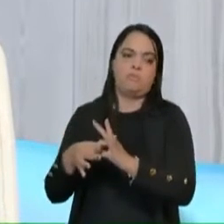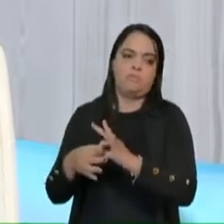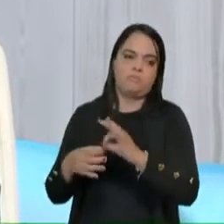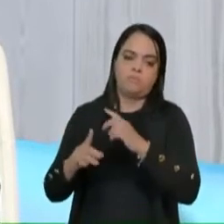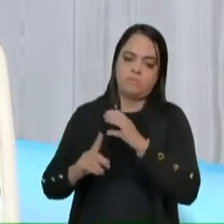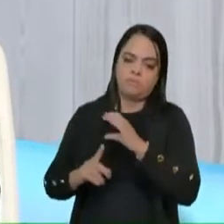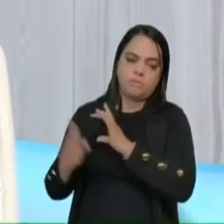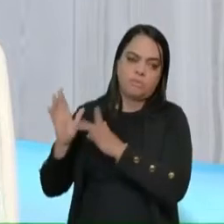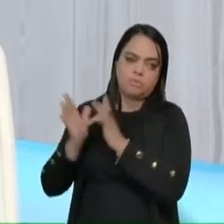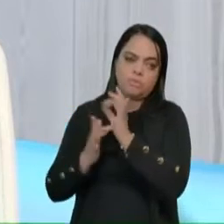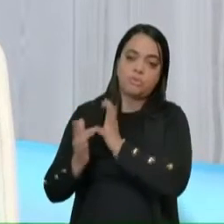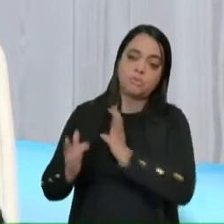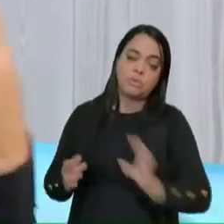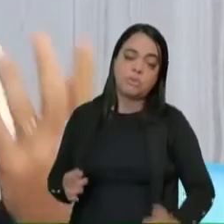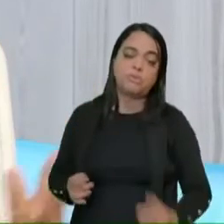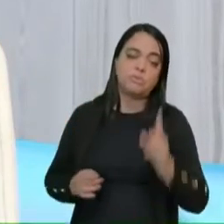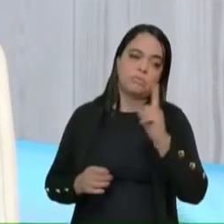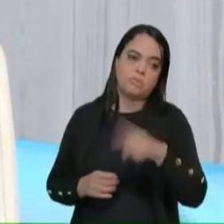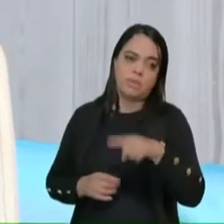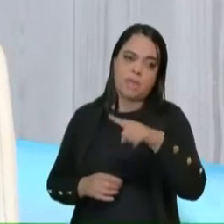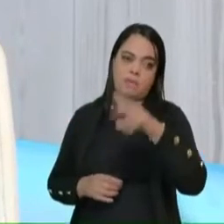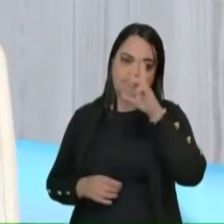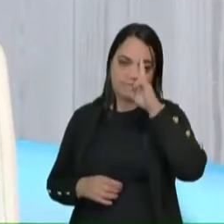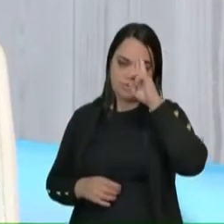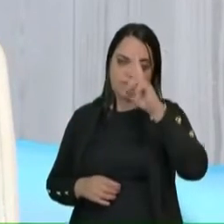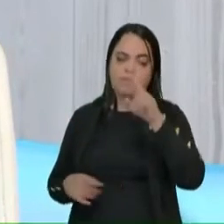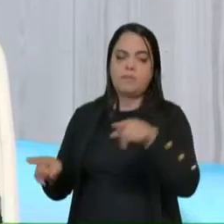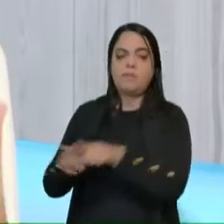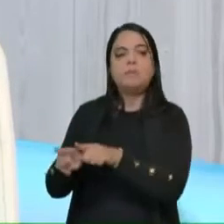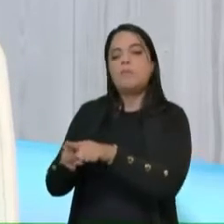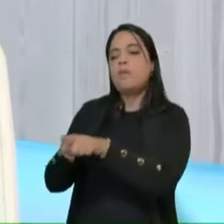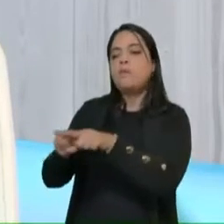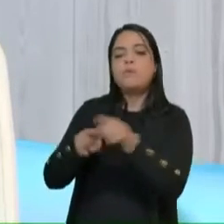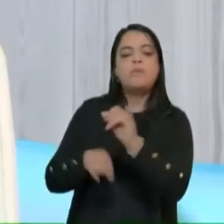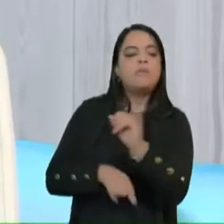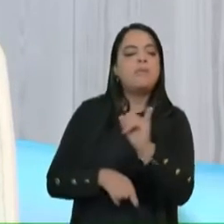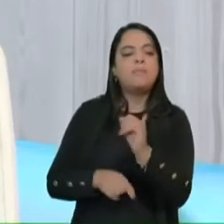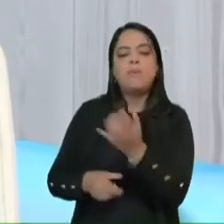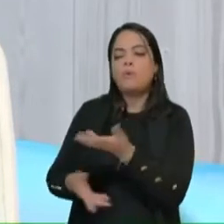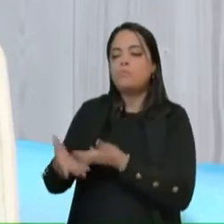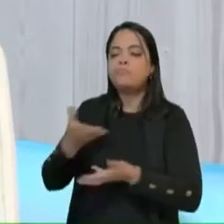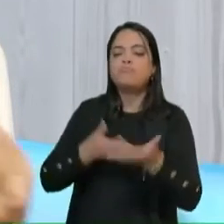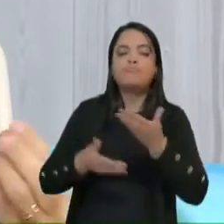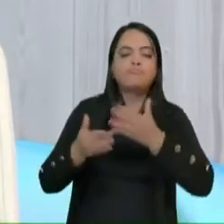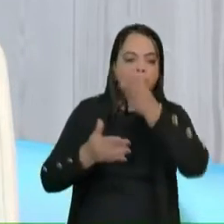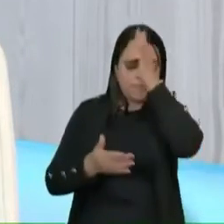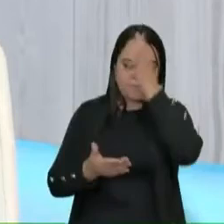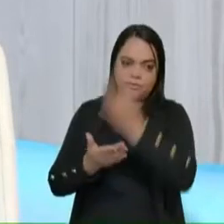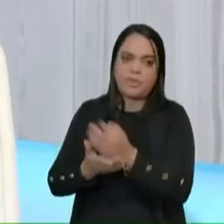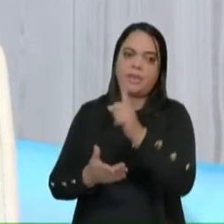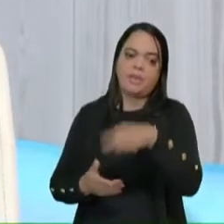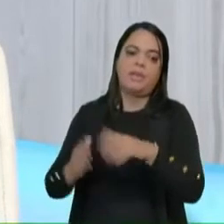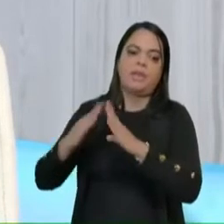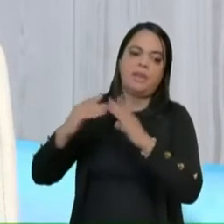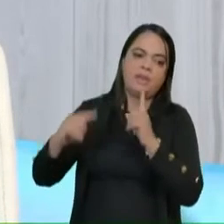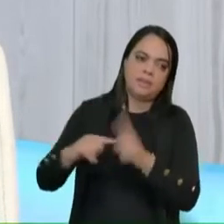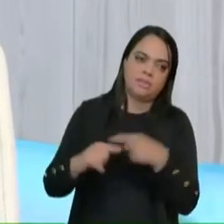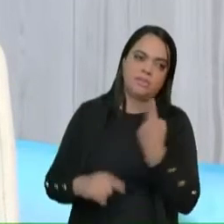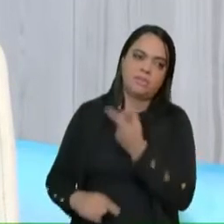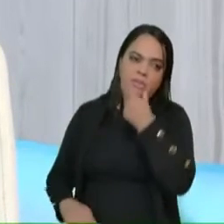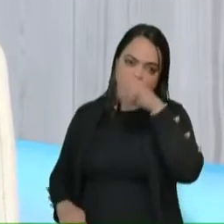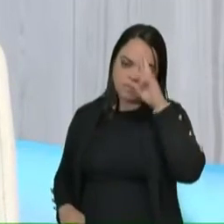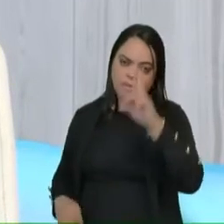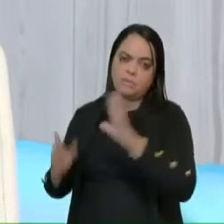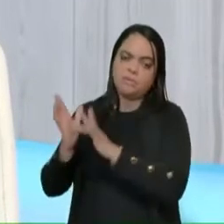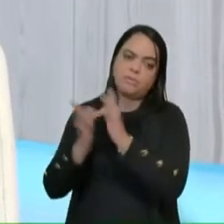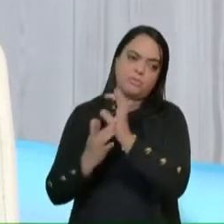Cristo que é a cabeça e entre irmãos né comunidade de fé Essa é a igreja de Nosso Senhor Jesus